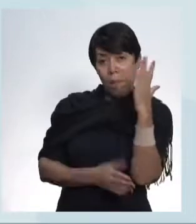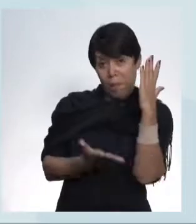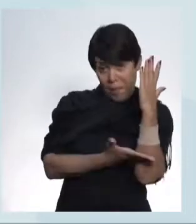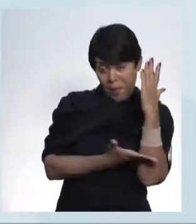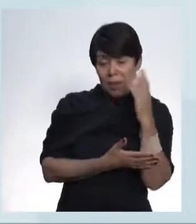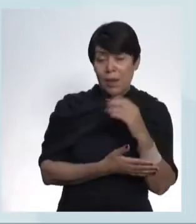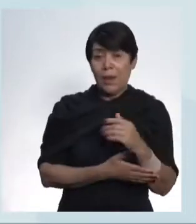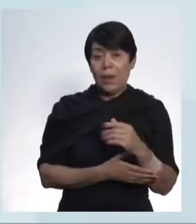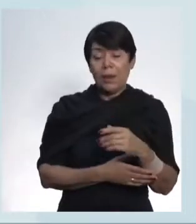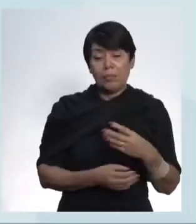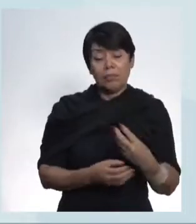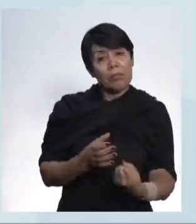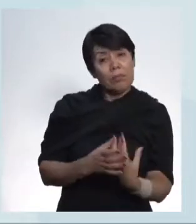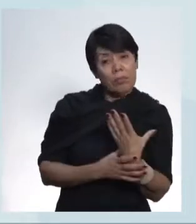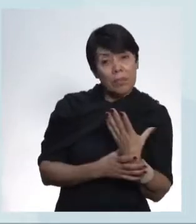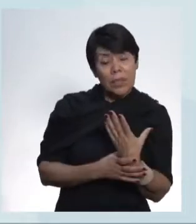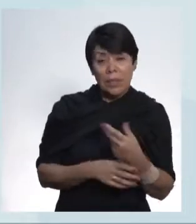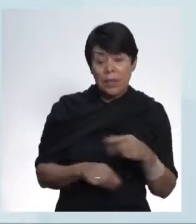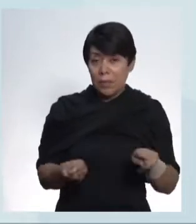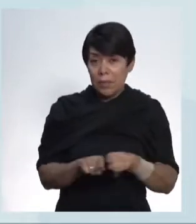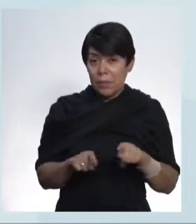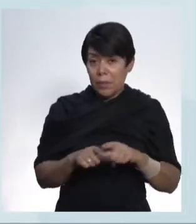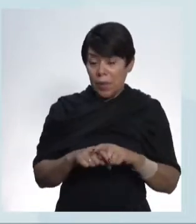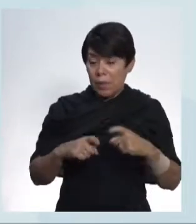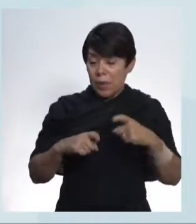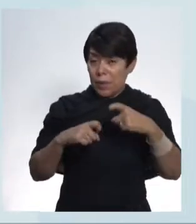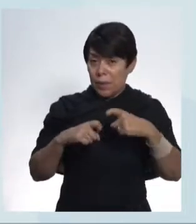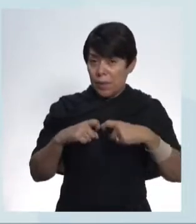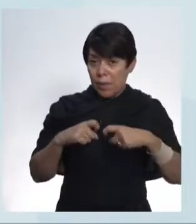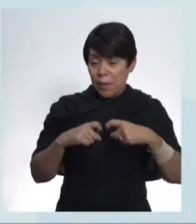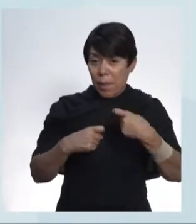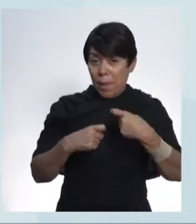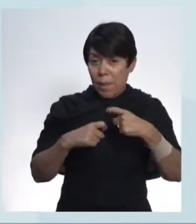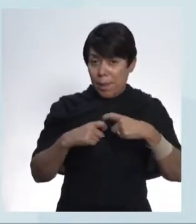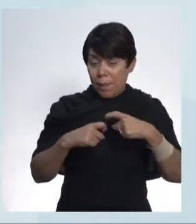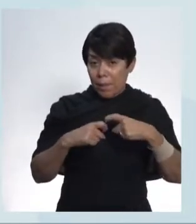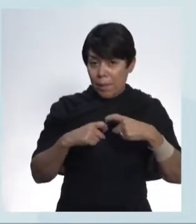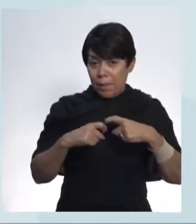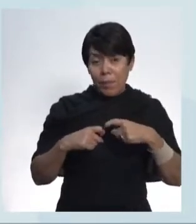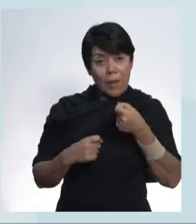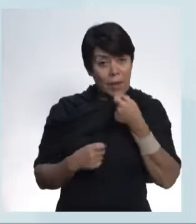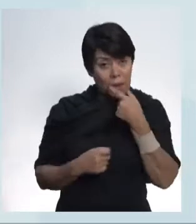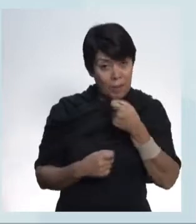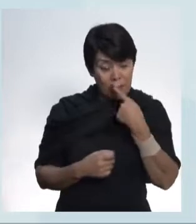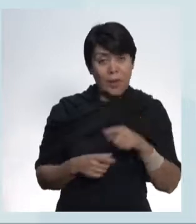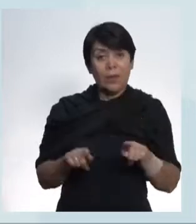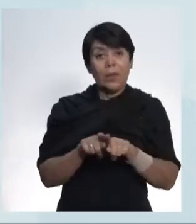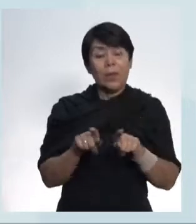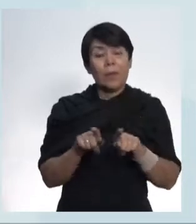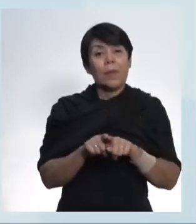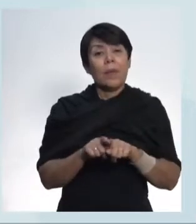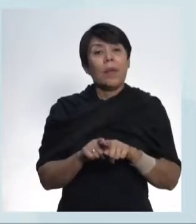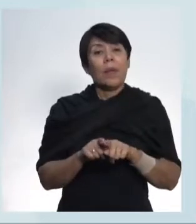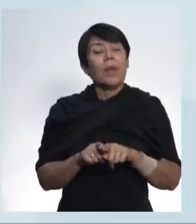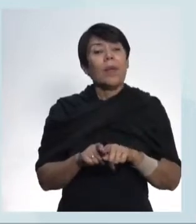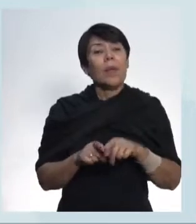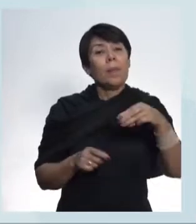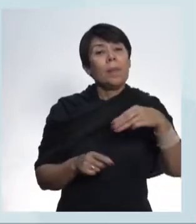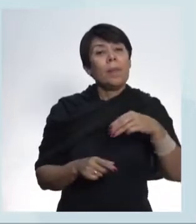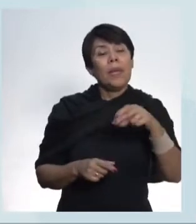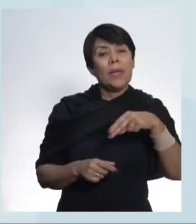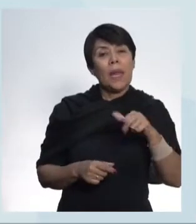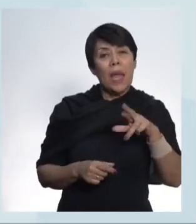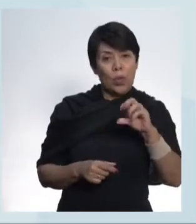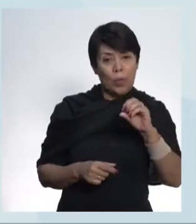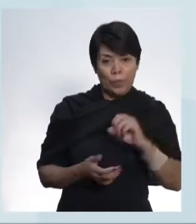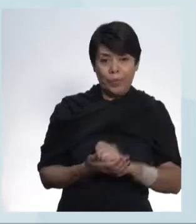plantas medicinais, recursos hídricos e minérios. Aí nós temos a Caatinga, a região mais seca